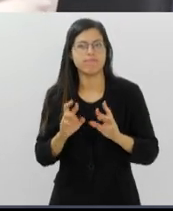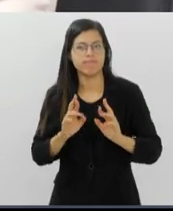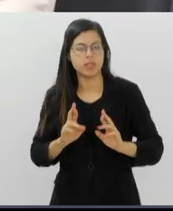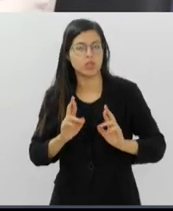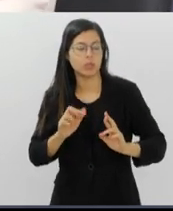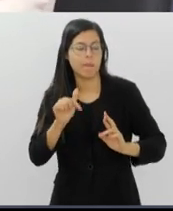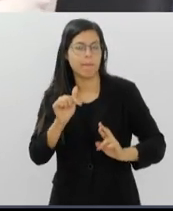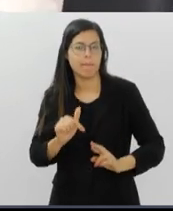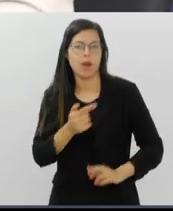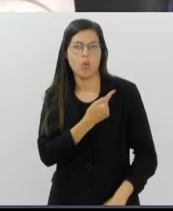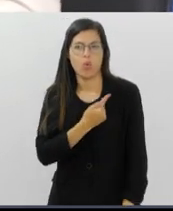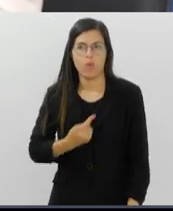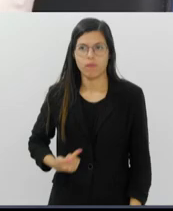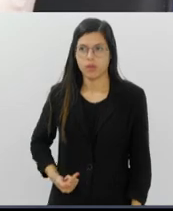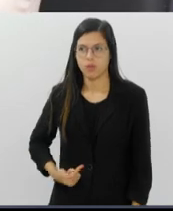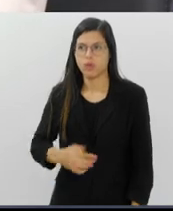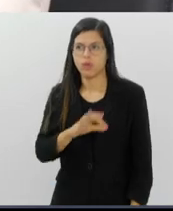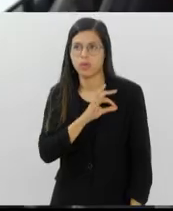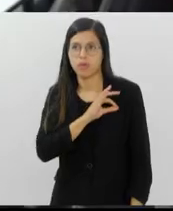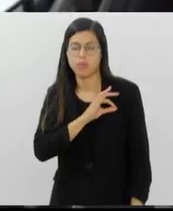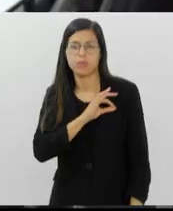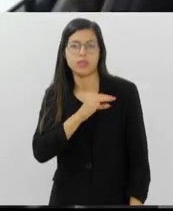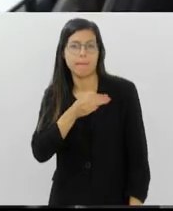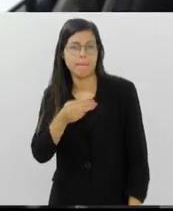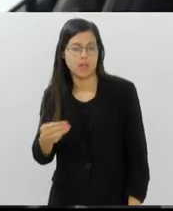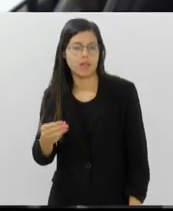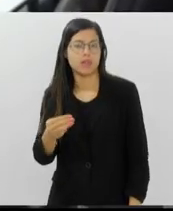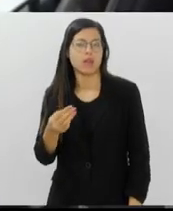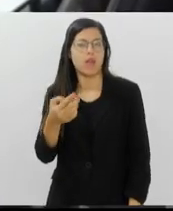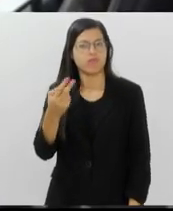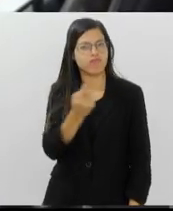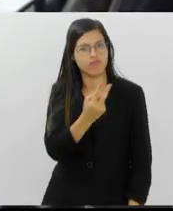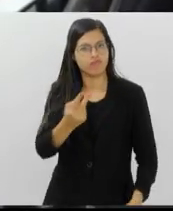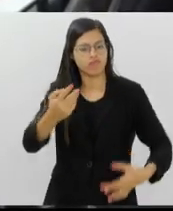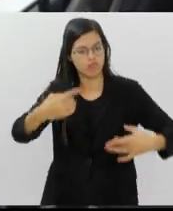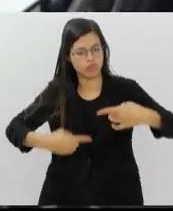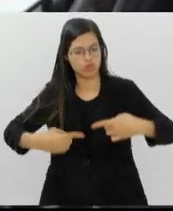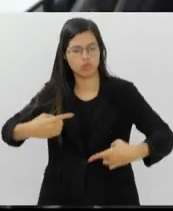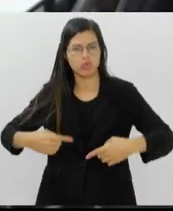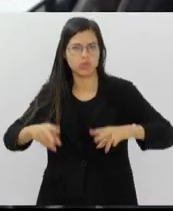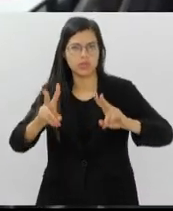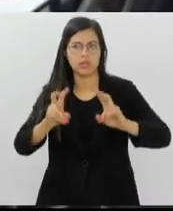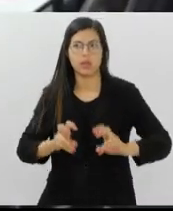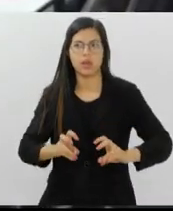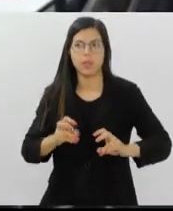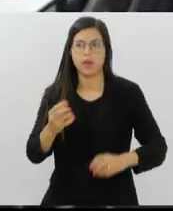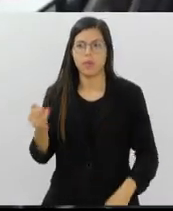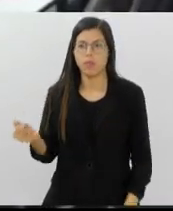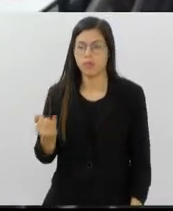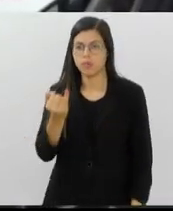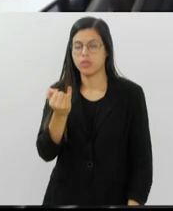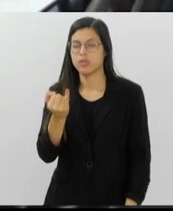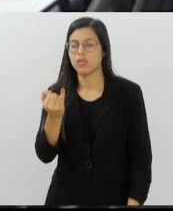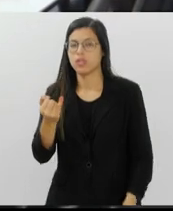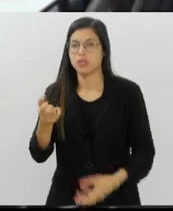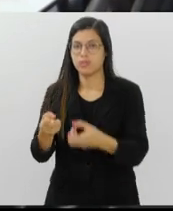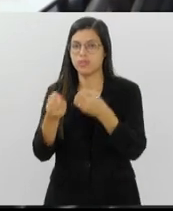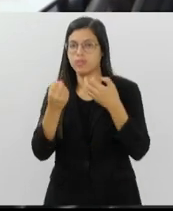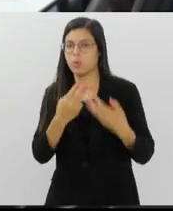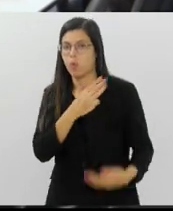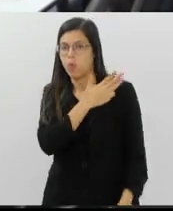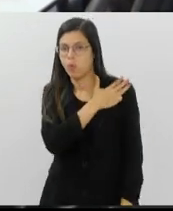da Polícia Militar para discutir o tema. O mais importante de tudo hoje foi ouvir do coronel que está representando a Polícia Militar dizer